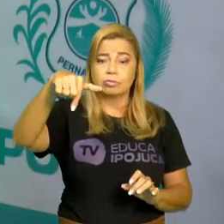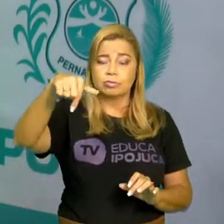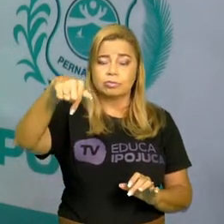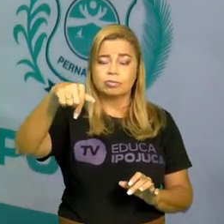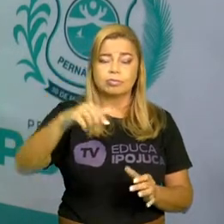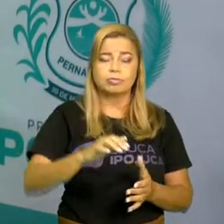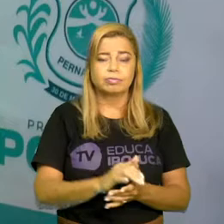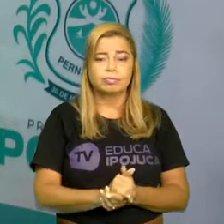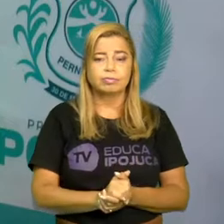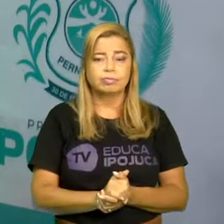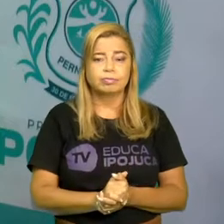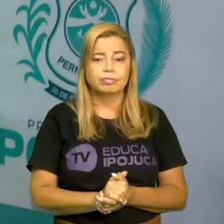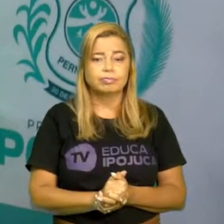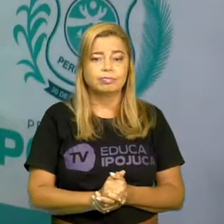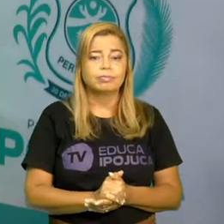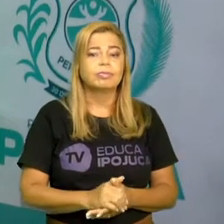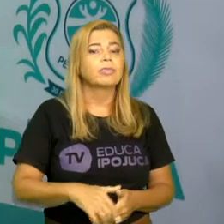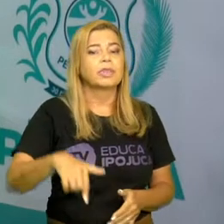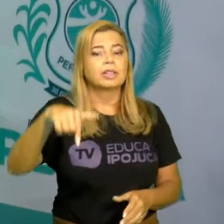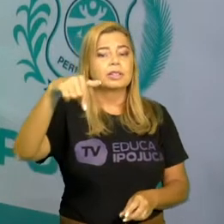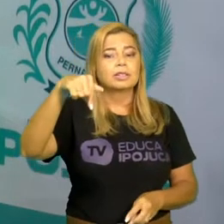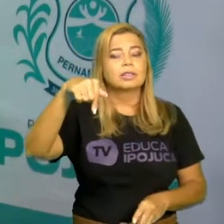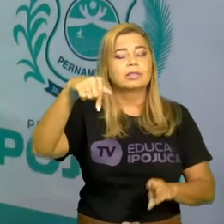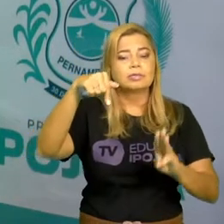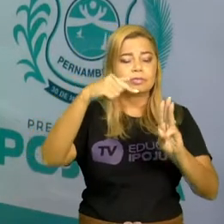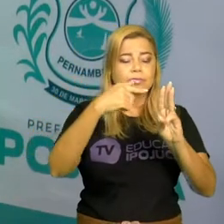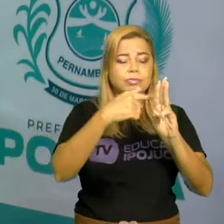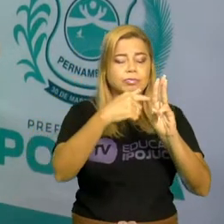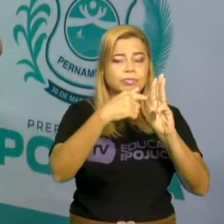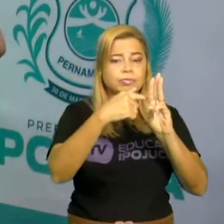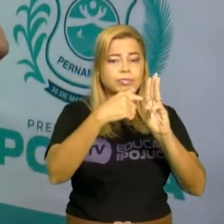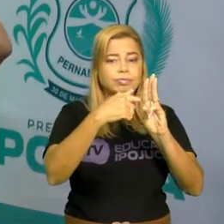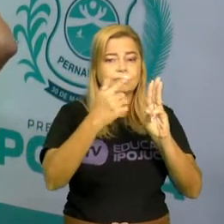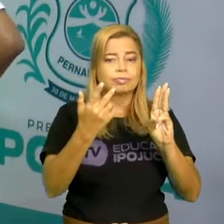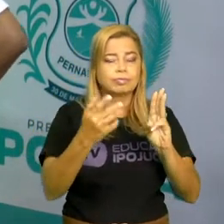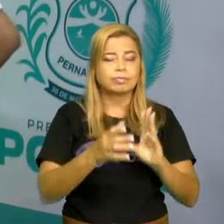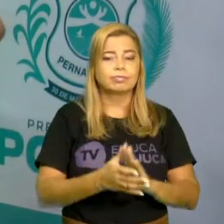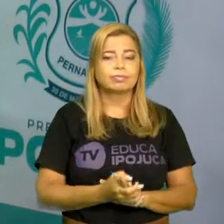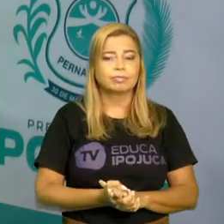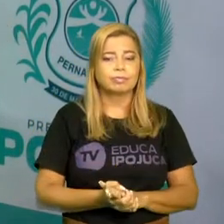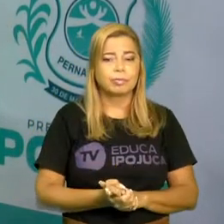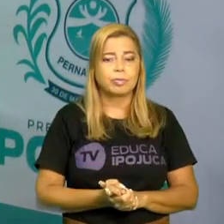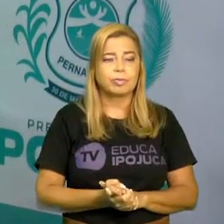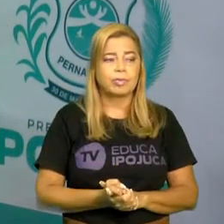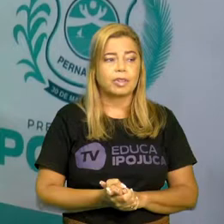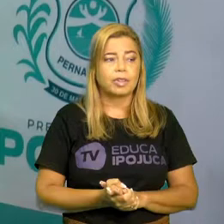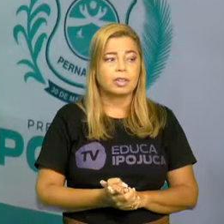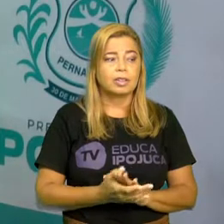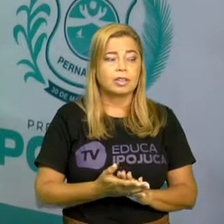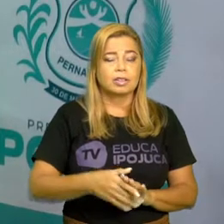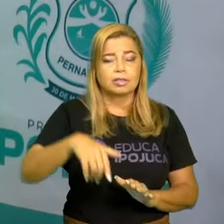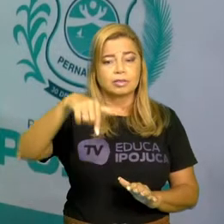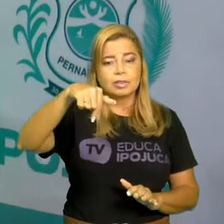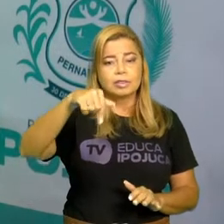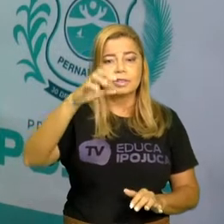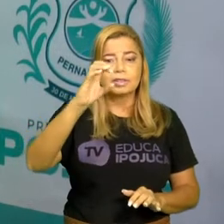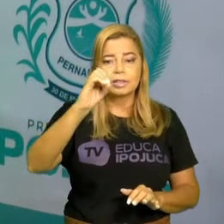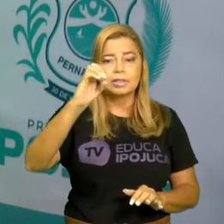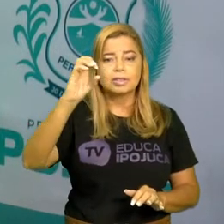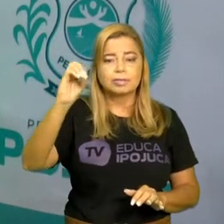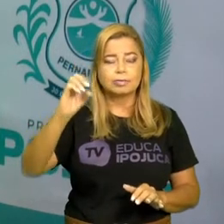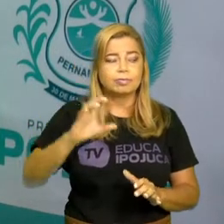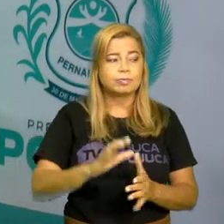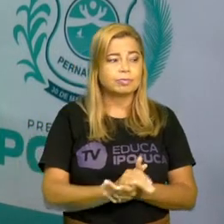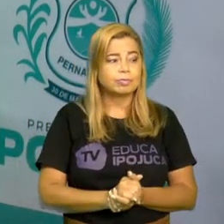sete. Nós temos 7 centenas. 7 centenas, nós temos 700.